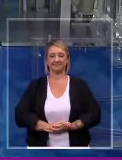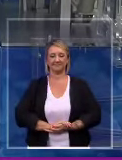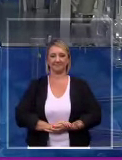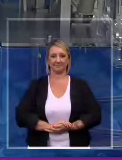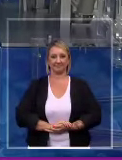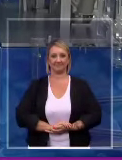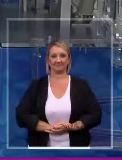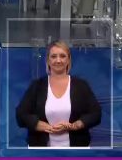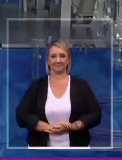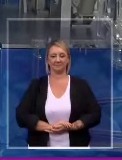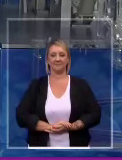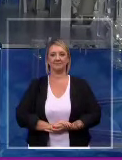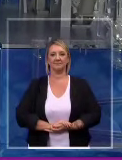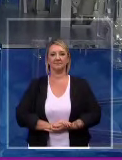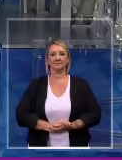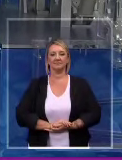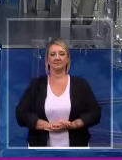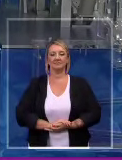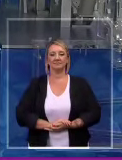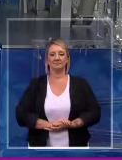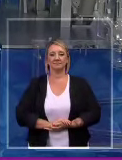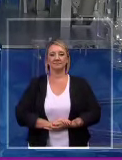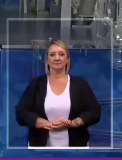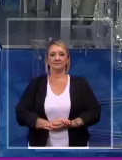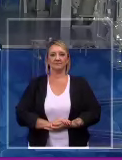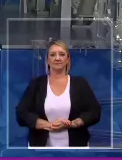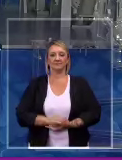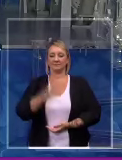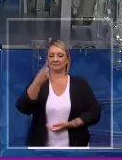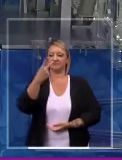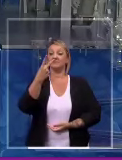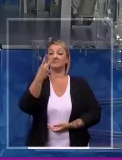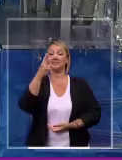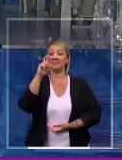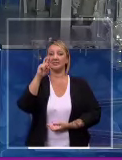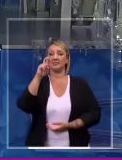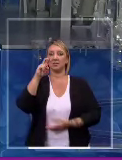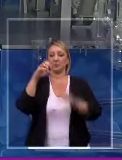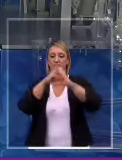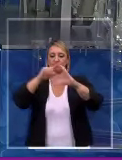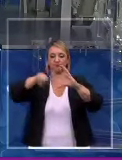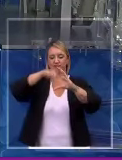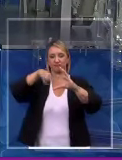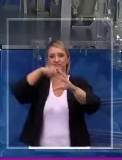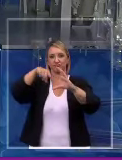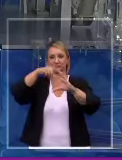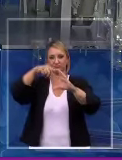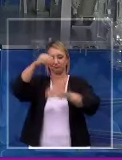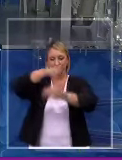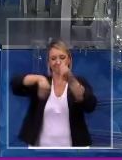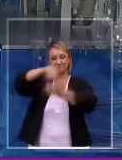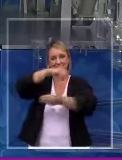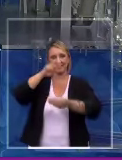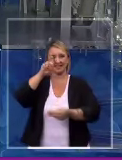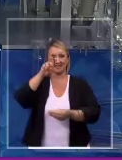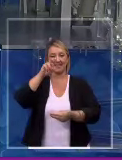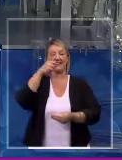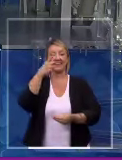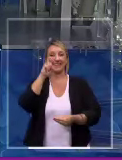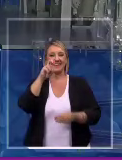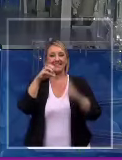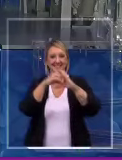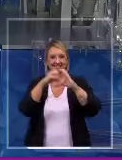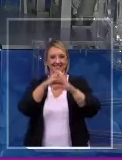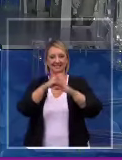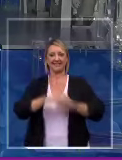Globo de número 3 já carregado com as 25 bolas, globo girando, vamos ao sorteio das 15 dezenas.